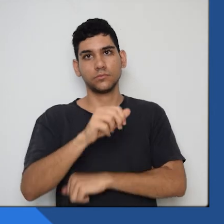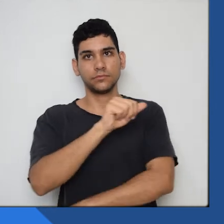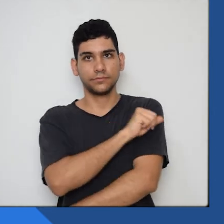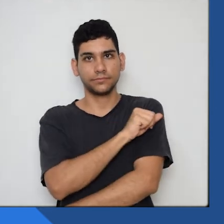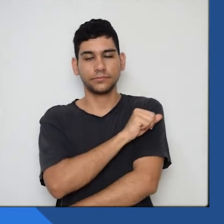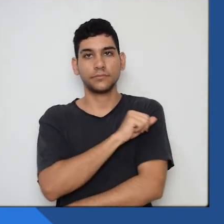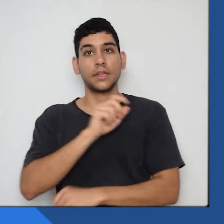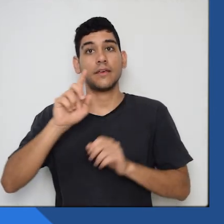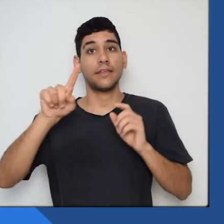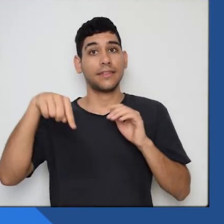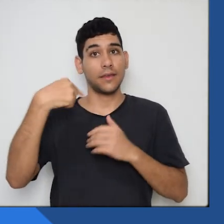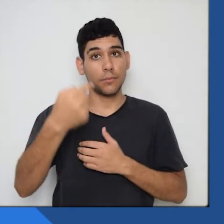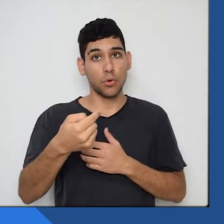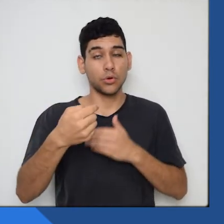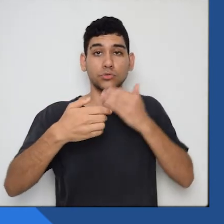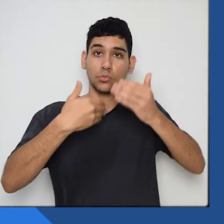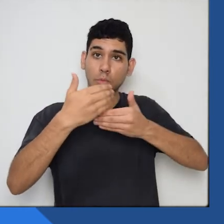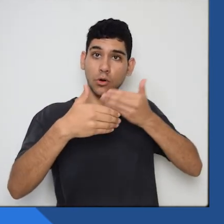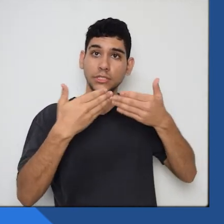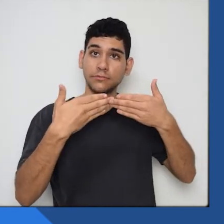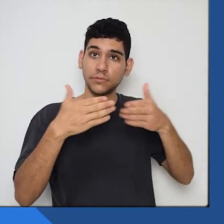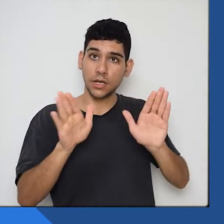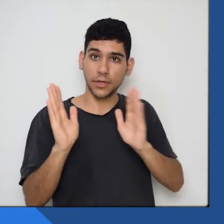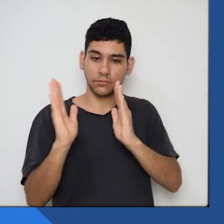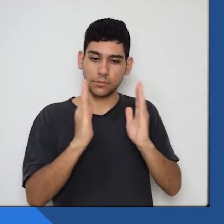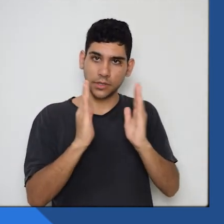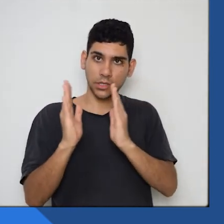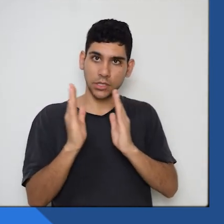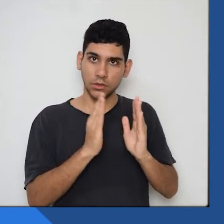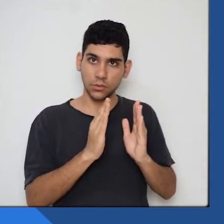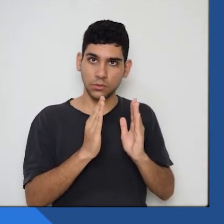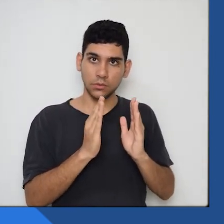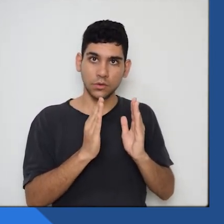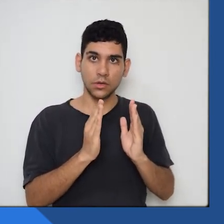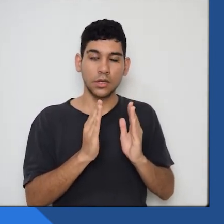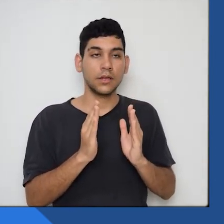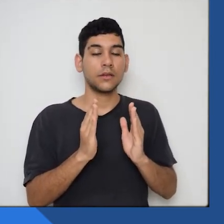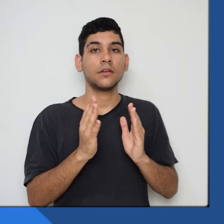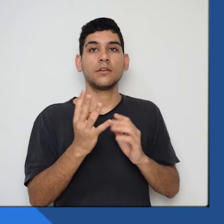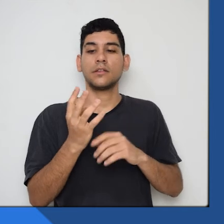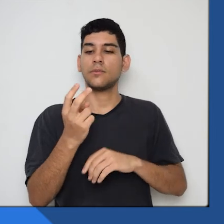da tentativa do estudante. Mais tarde, enquanto ainda estiver aberto,